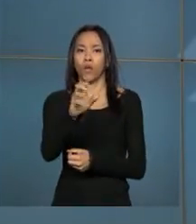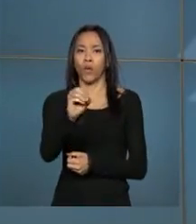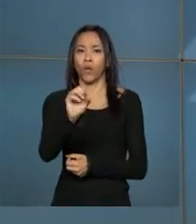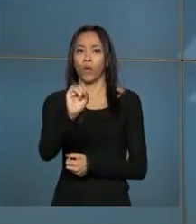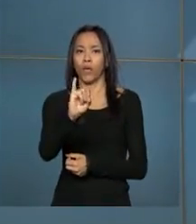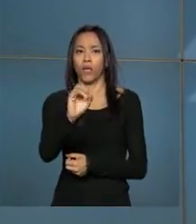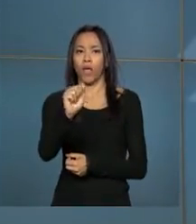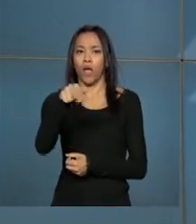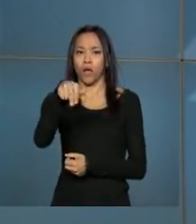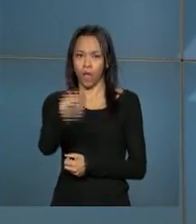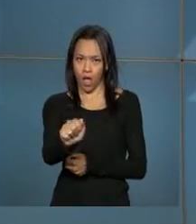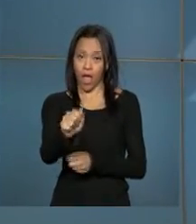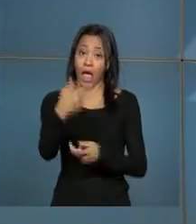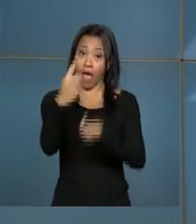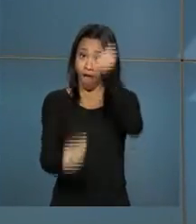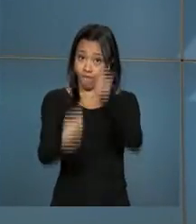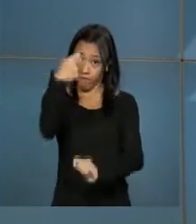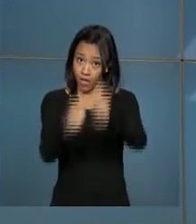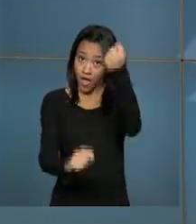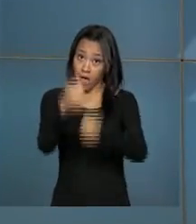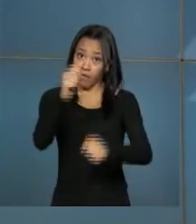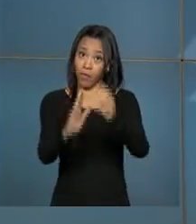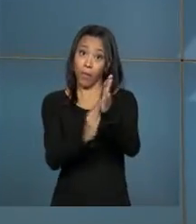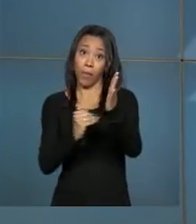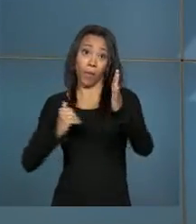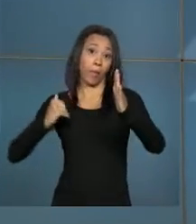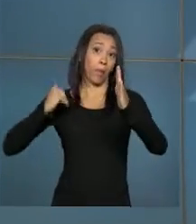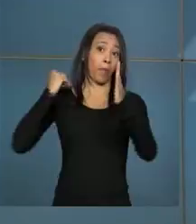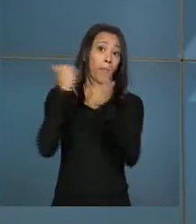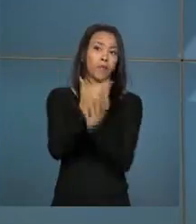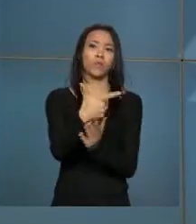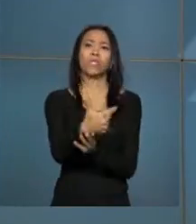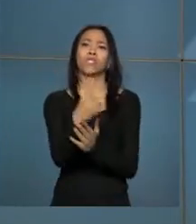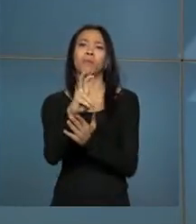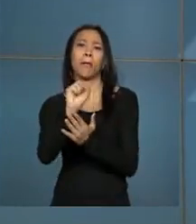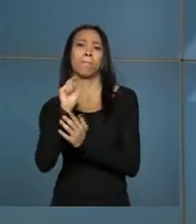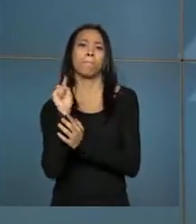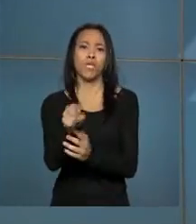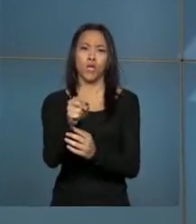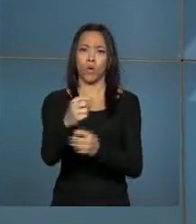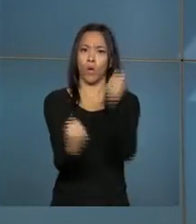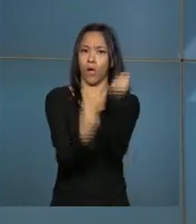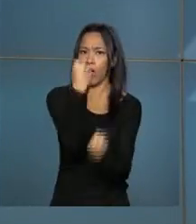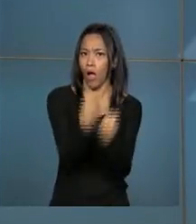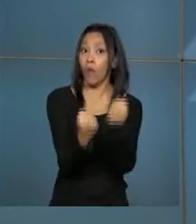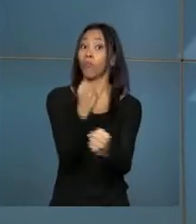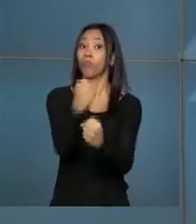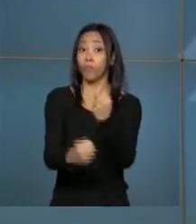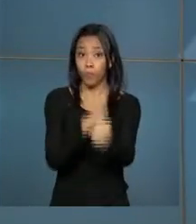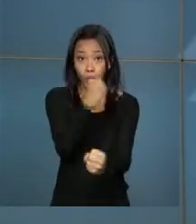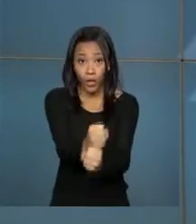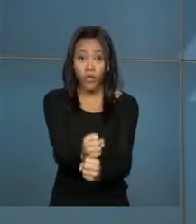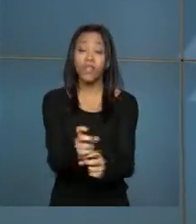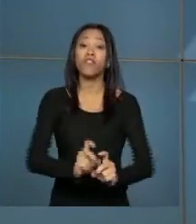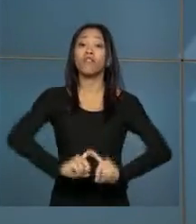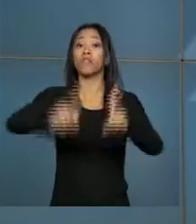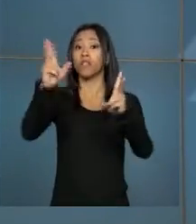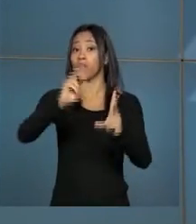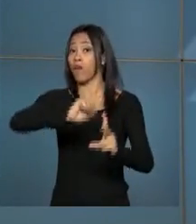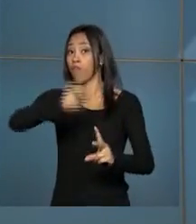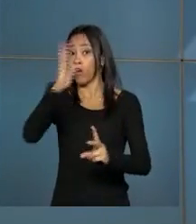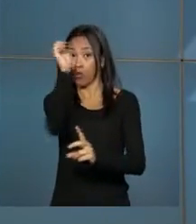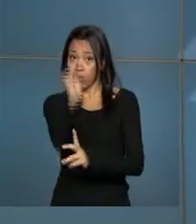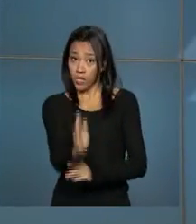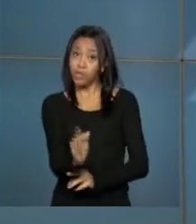deve atingir o pico de produção de 250 mil veículos por ano. E além de exportar, a unidade também